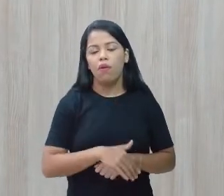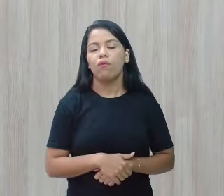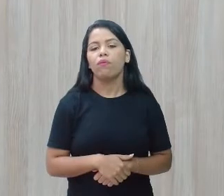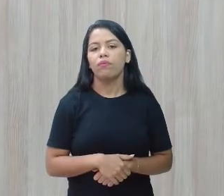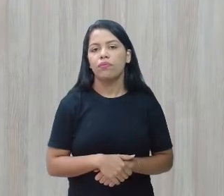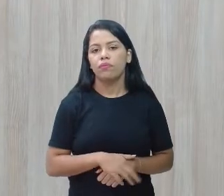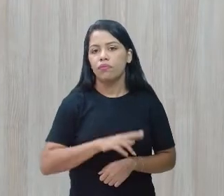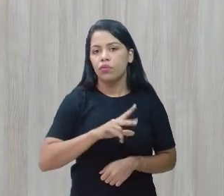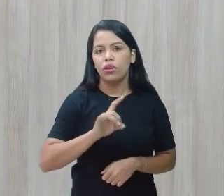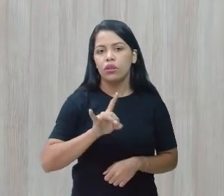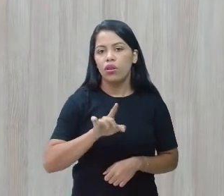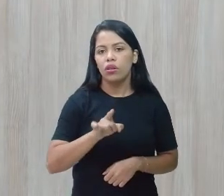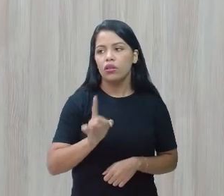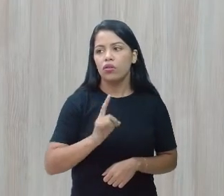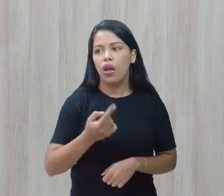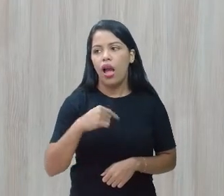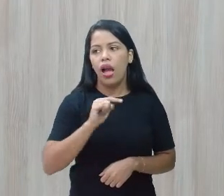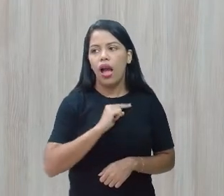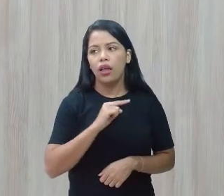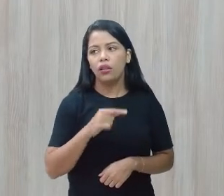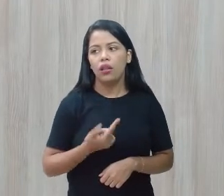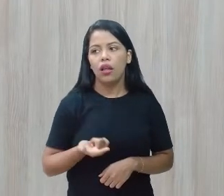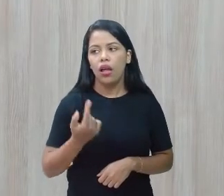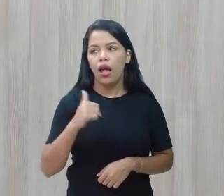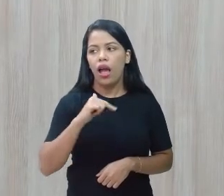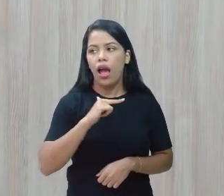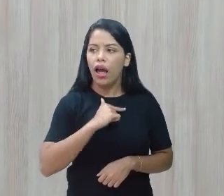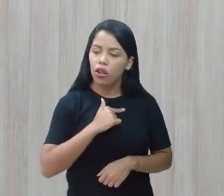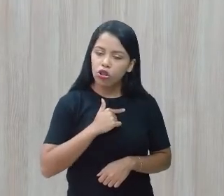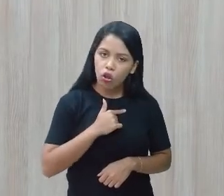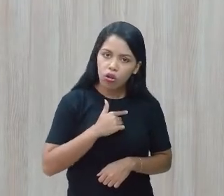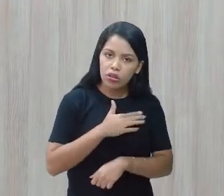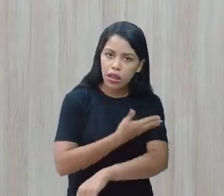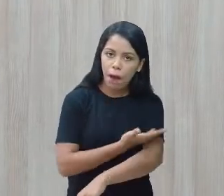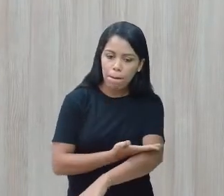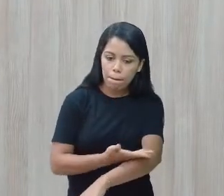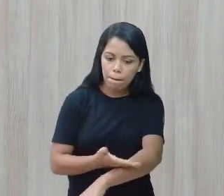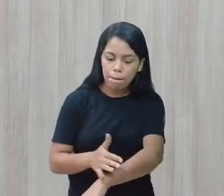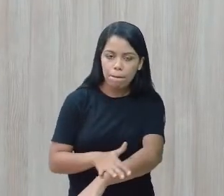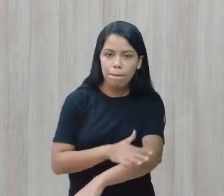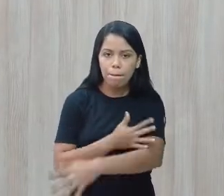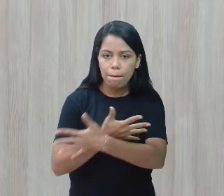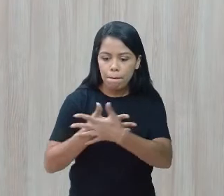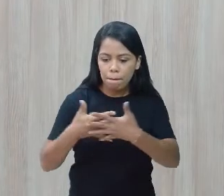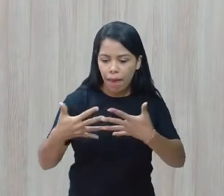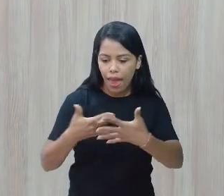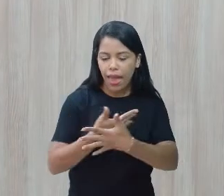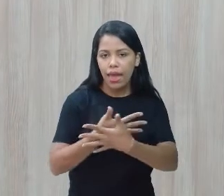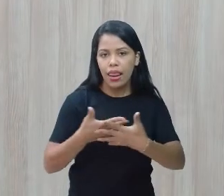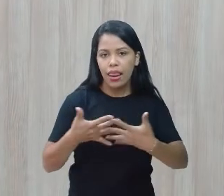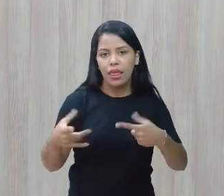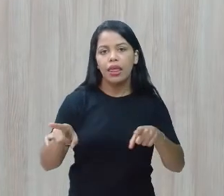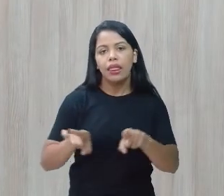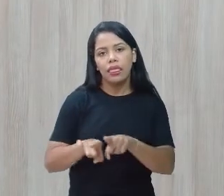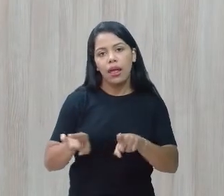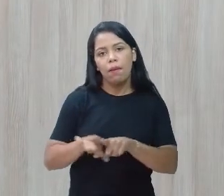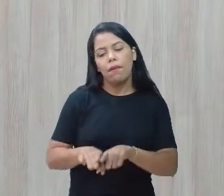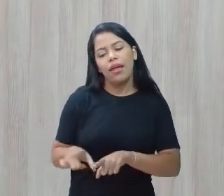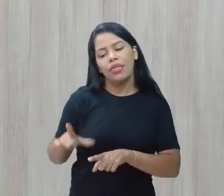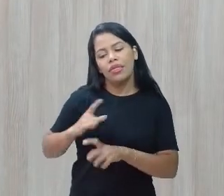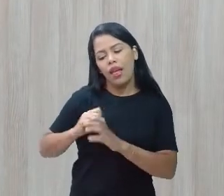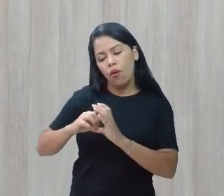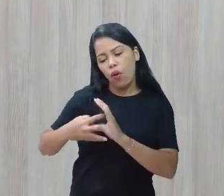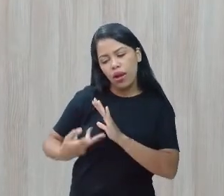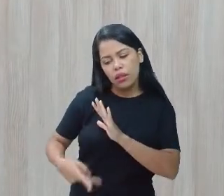esse, até a nossa pele, a pele dos fumantes, né, também apresenta também uma característica que já dá para a